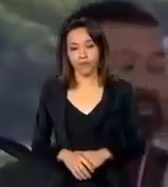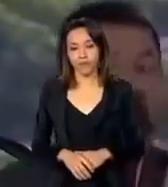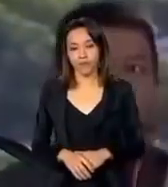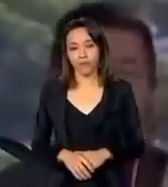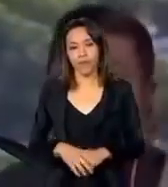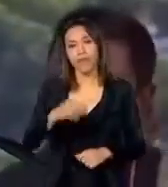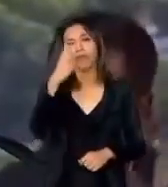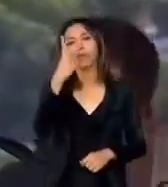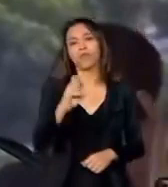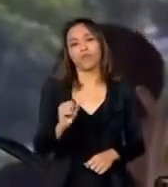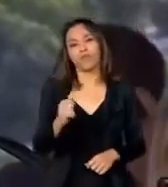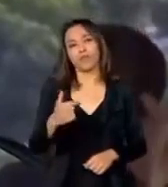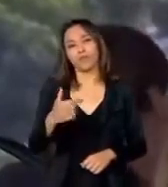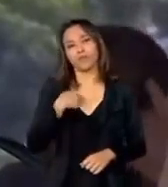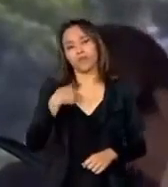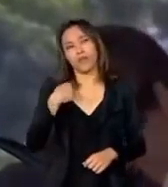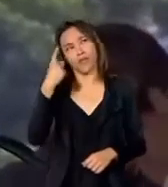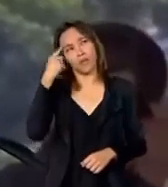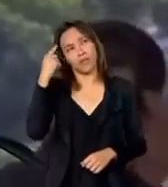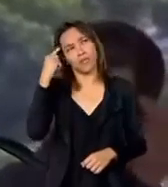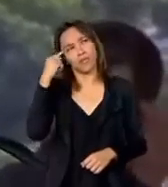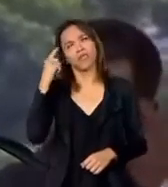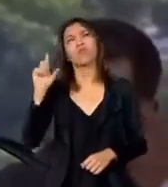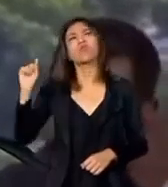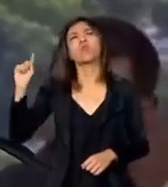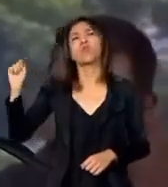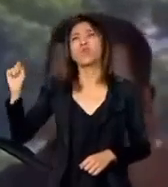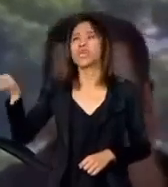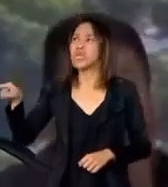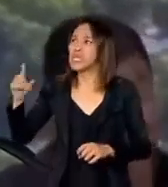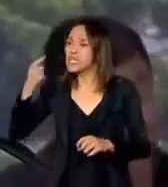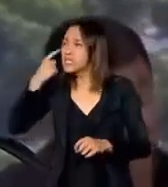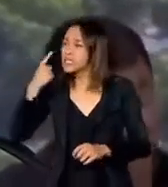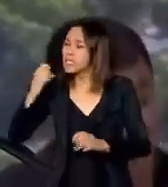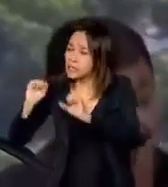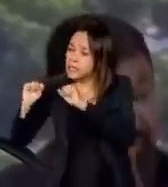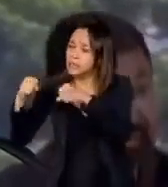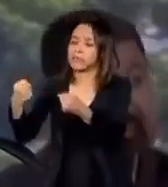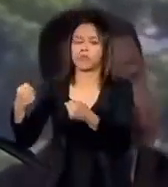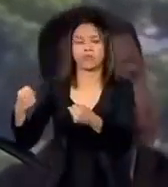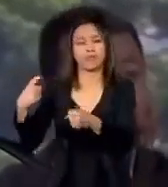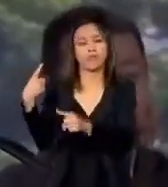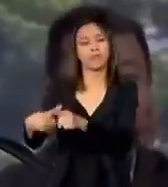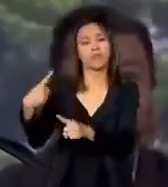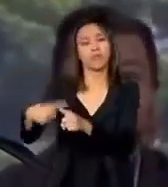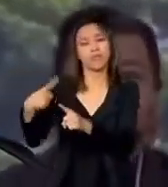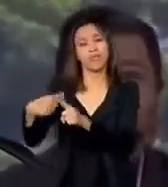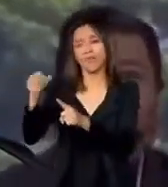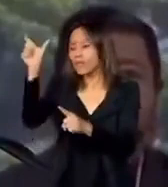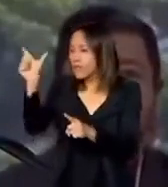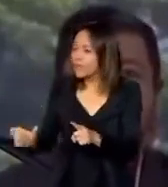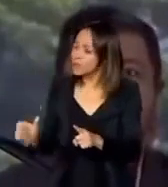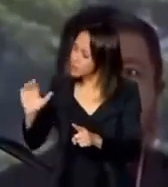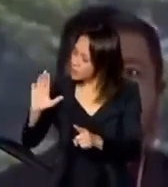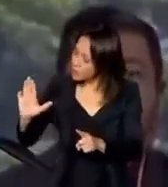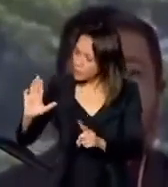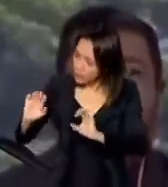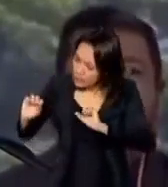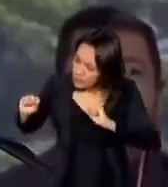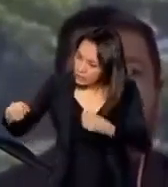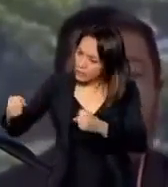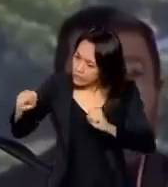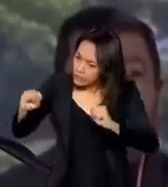Uma vez eu me perguntei assim: o que é que move o presidente Lula? Que energia atômica que esse homem tem dentro de